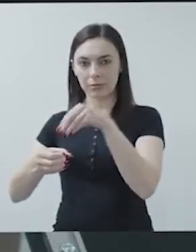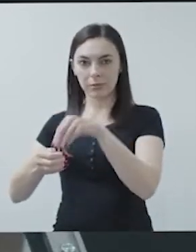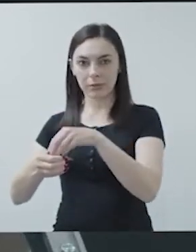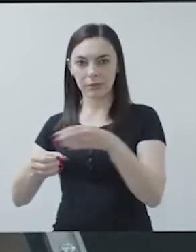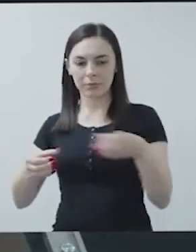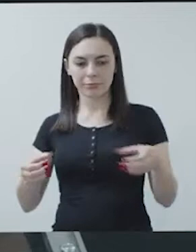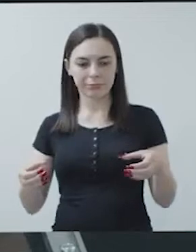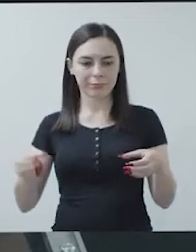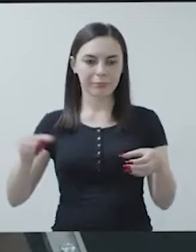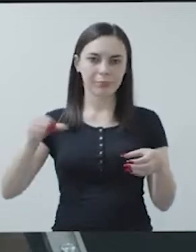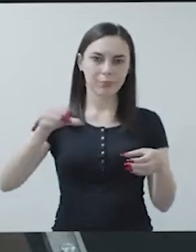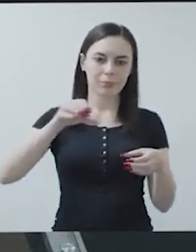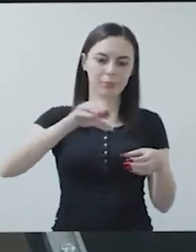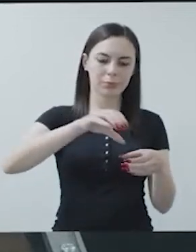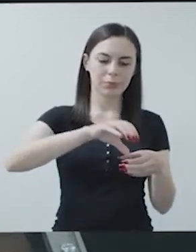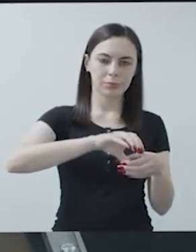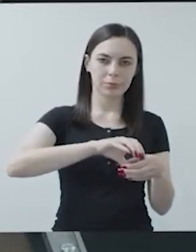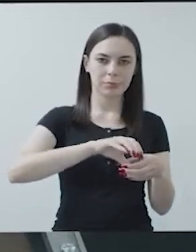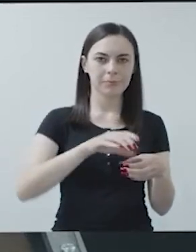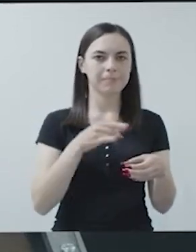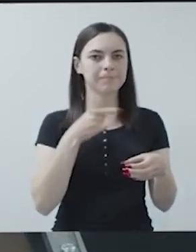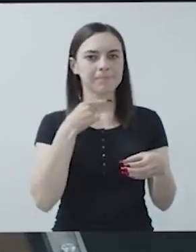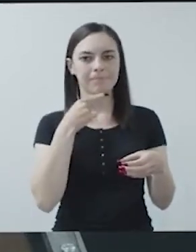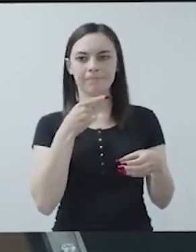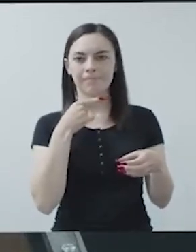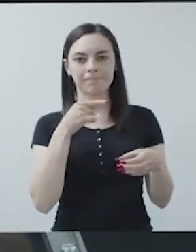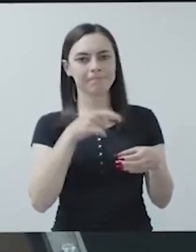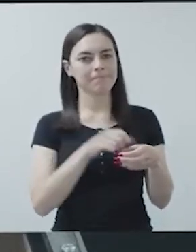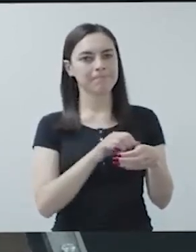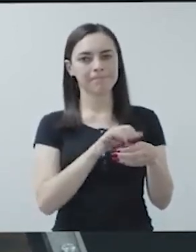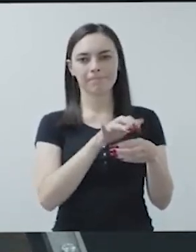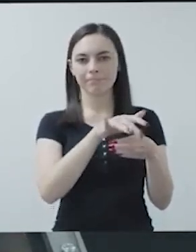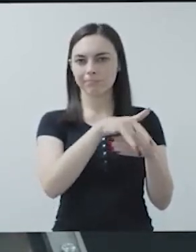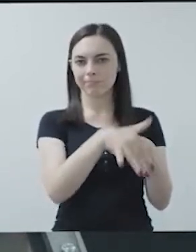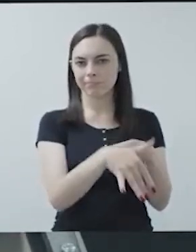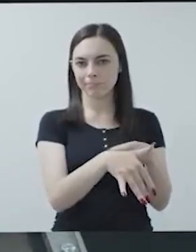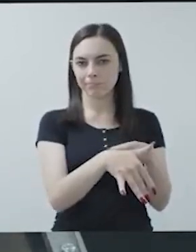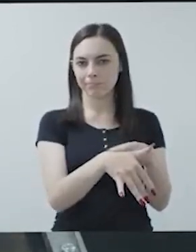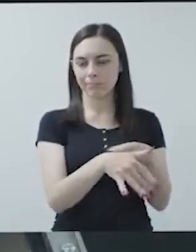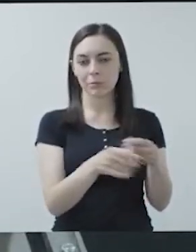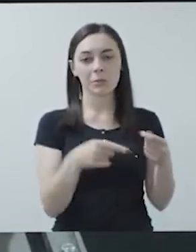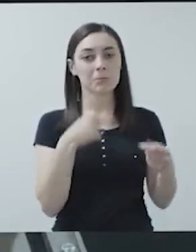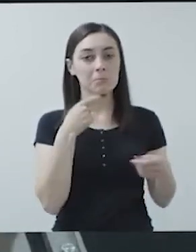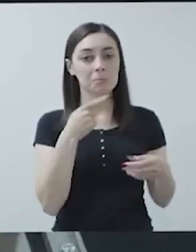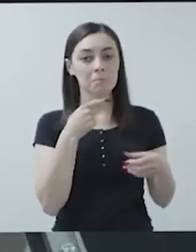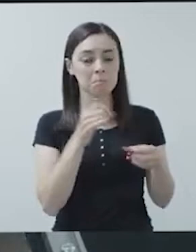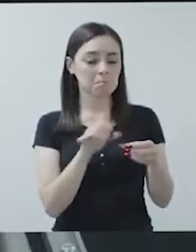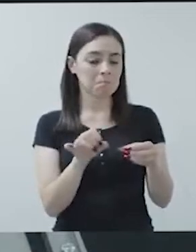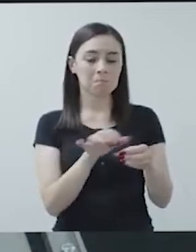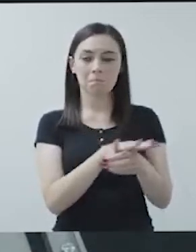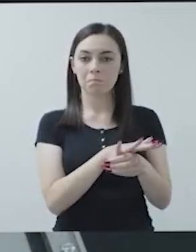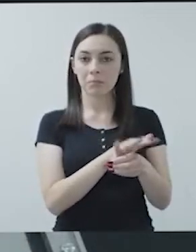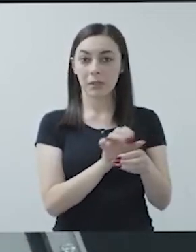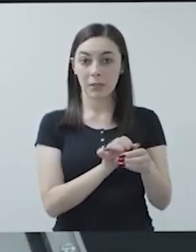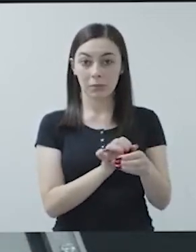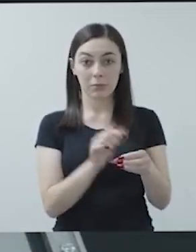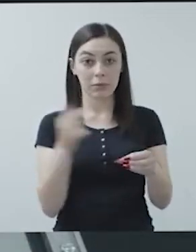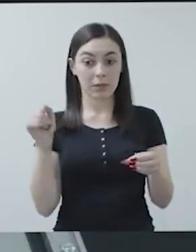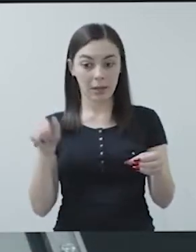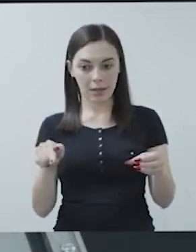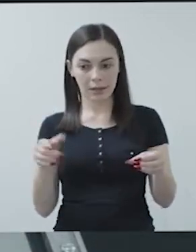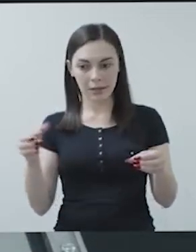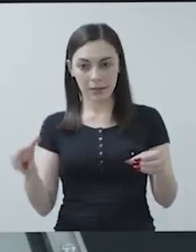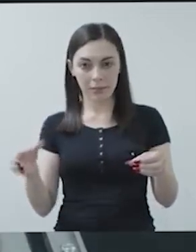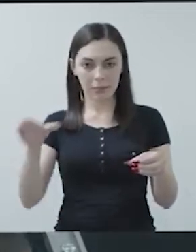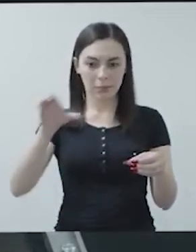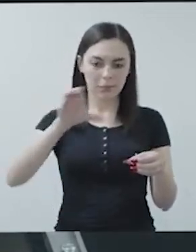maior, não, esse copo menor não comporta. O que que é não comporta? Não cabe. Então, todo o líquido que estava nesse